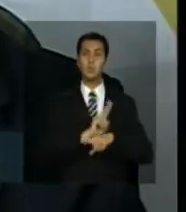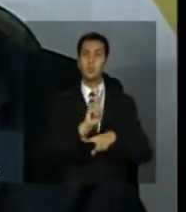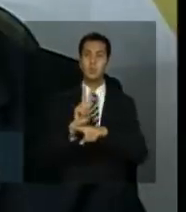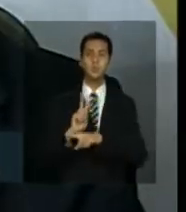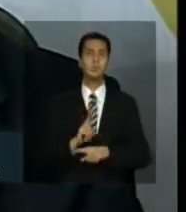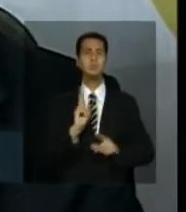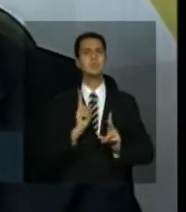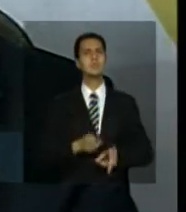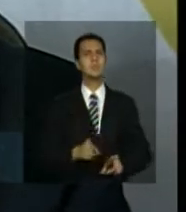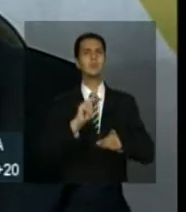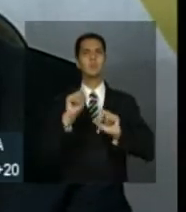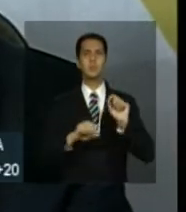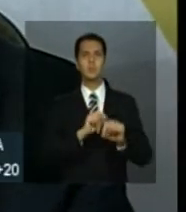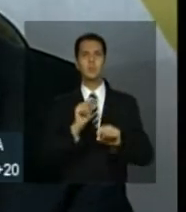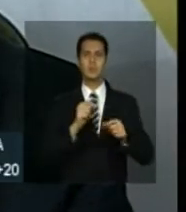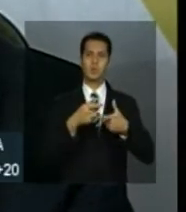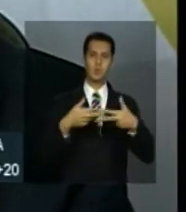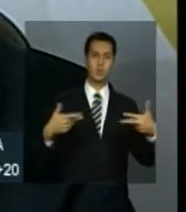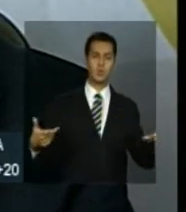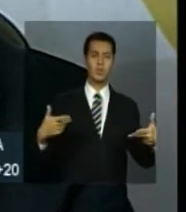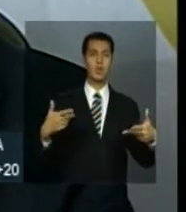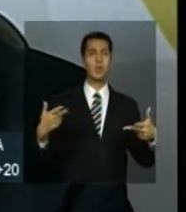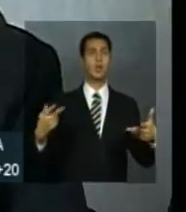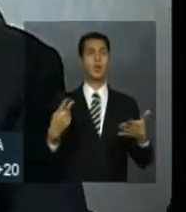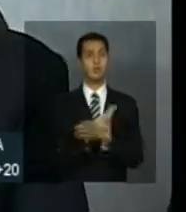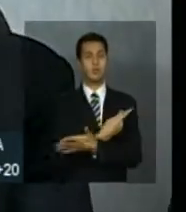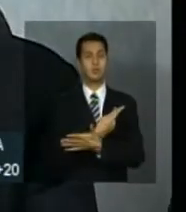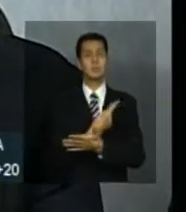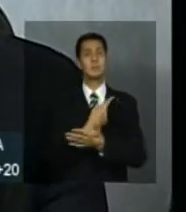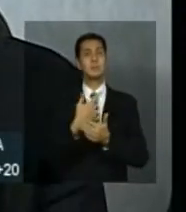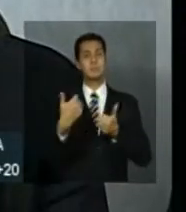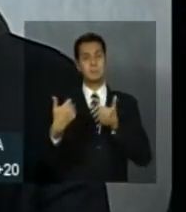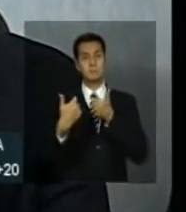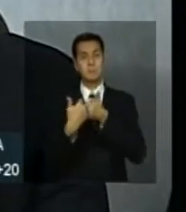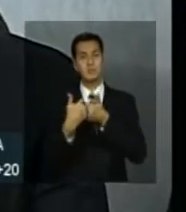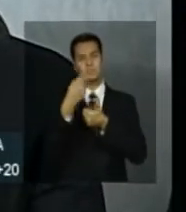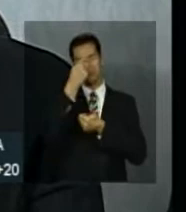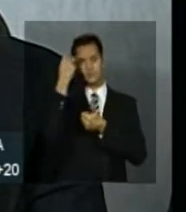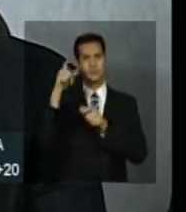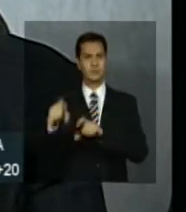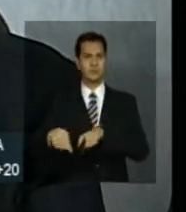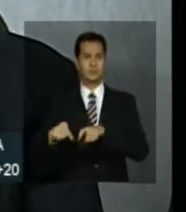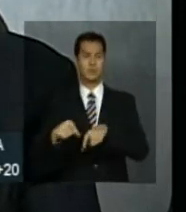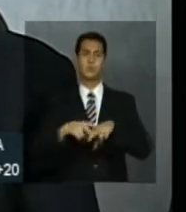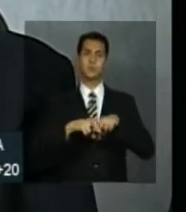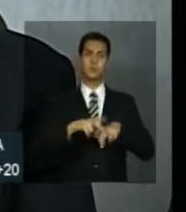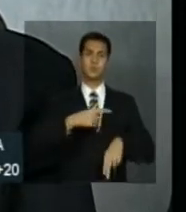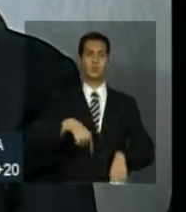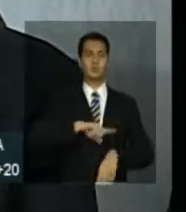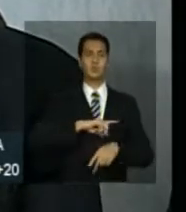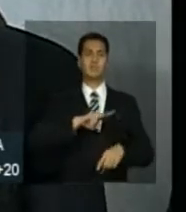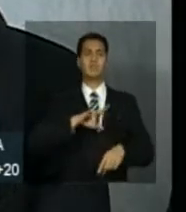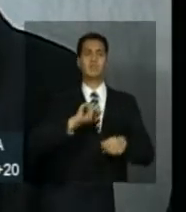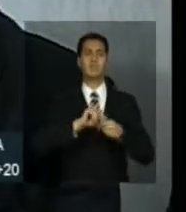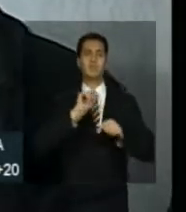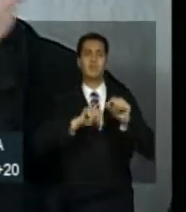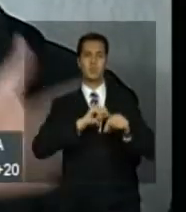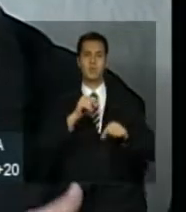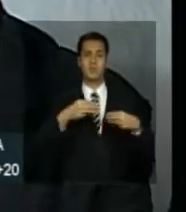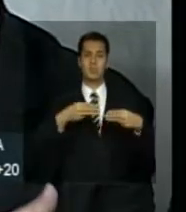que essa ação que vamos desenvolver de virar o ministério de cabeça para baixo fazemos com que o ministério